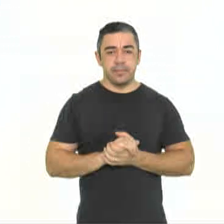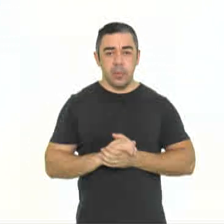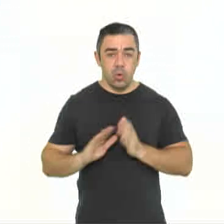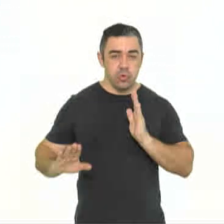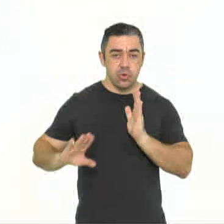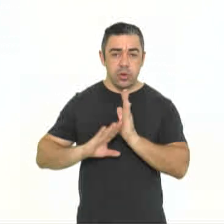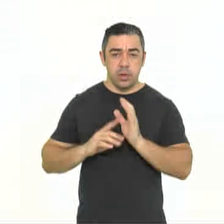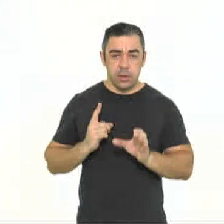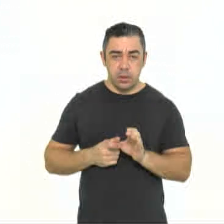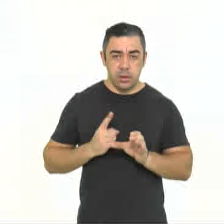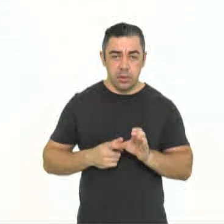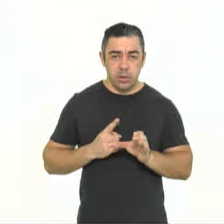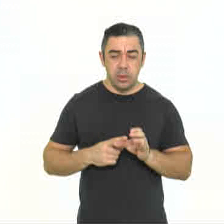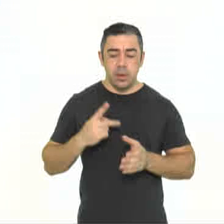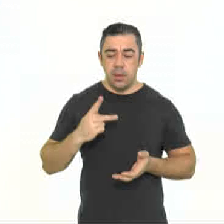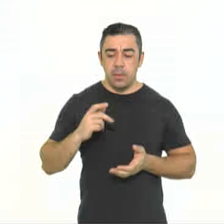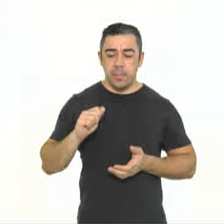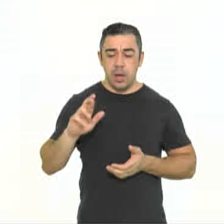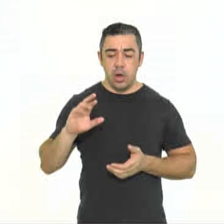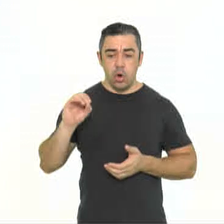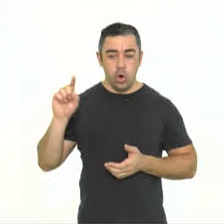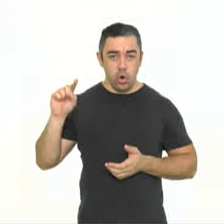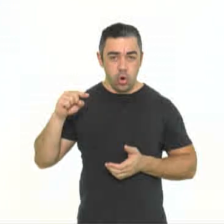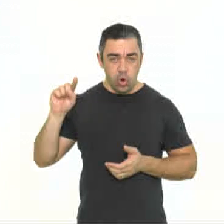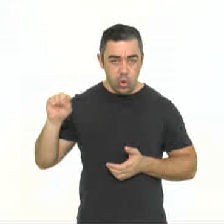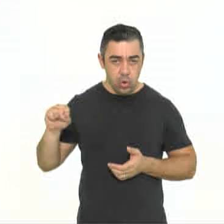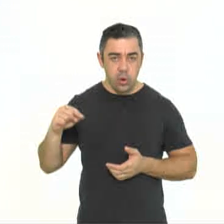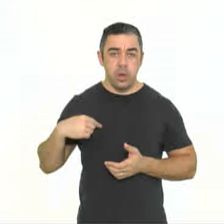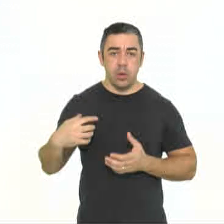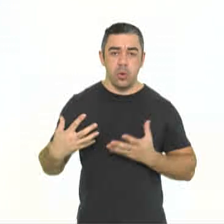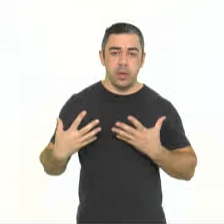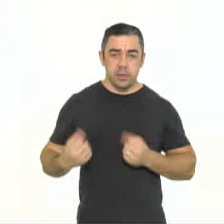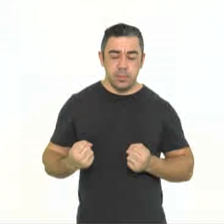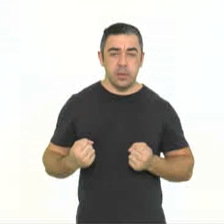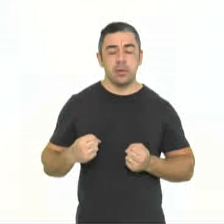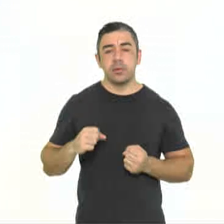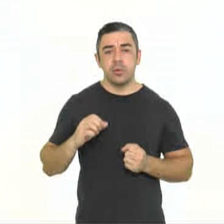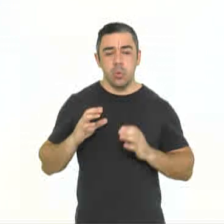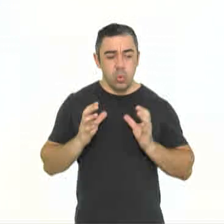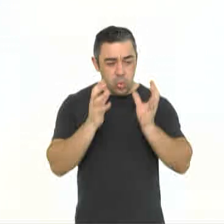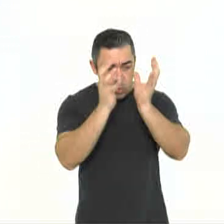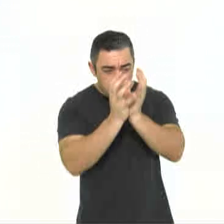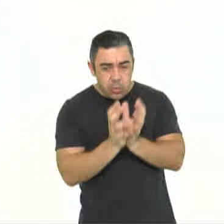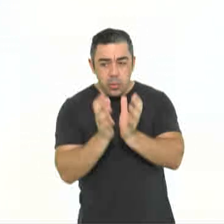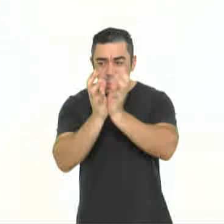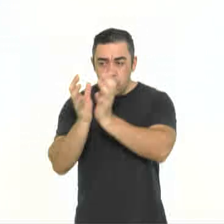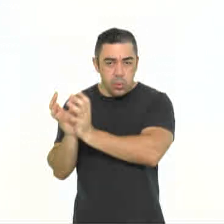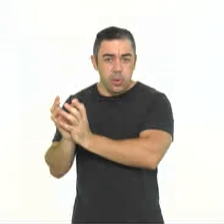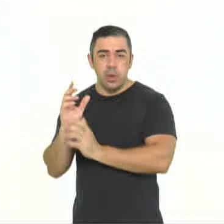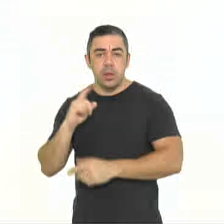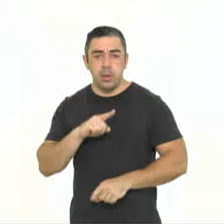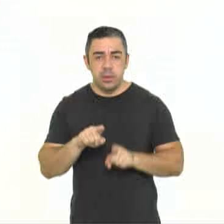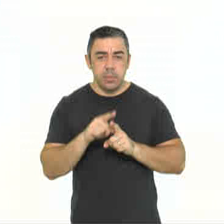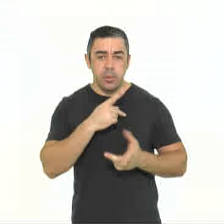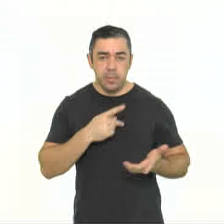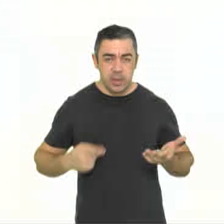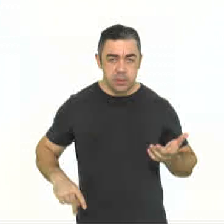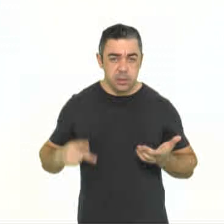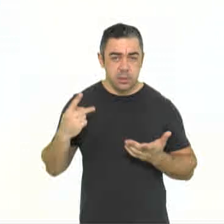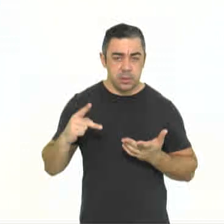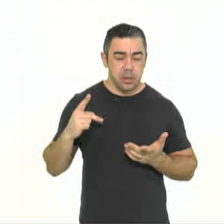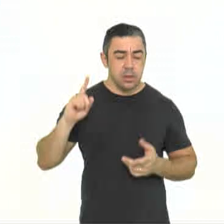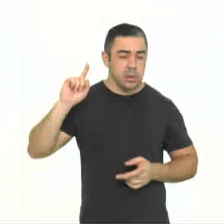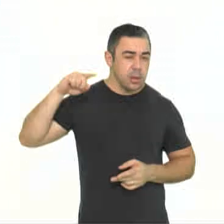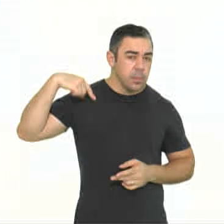cais Parrot, recebi uma ovação de todas as classes sociais e o presidente da República.